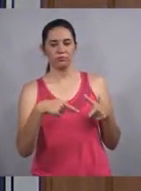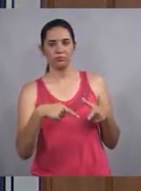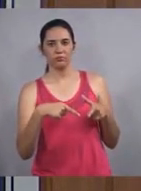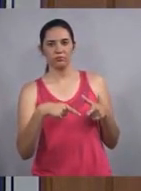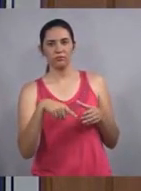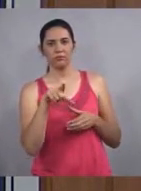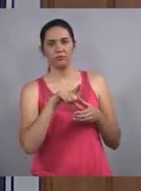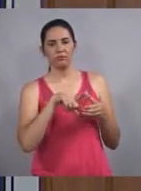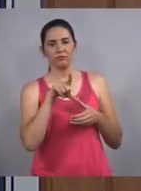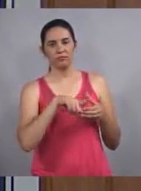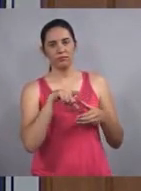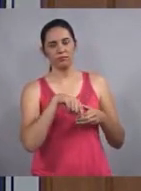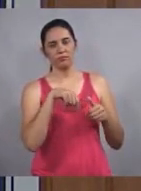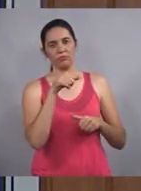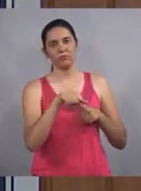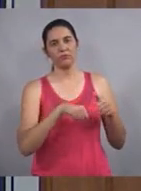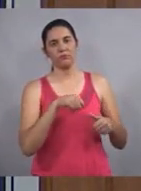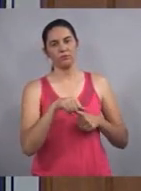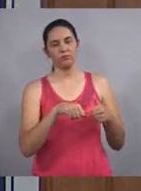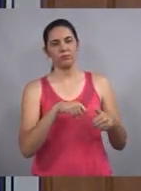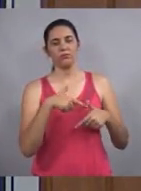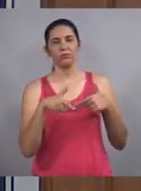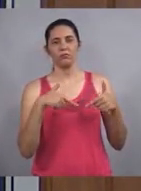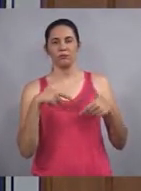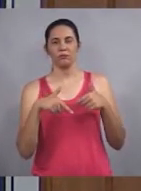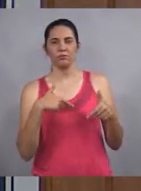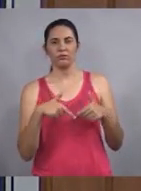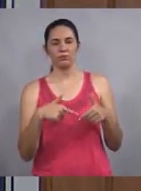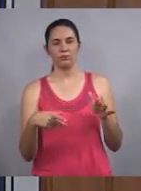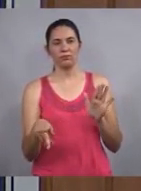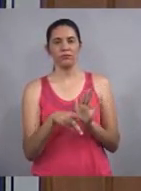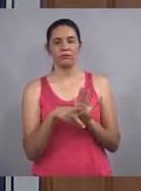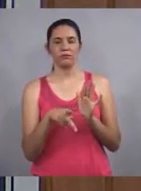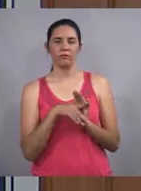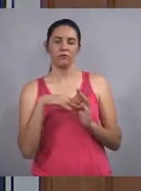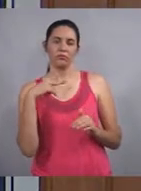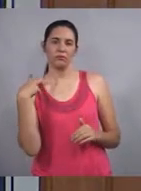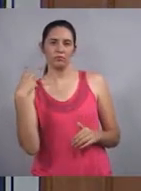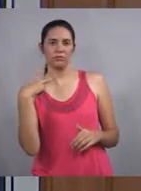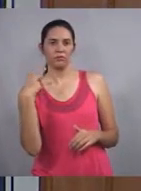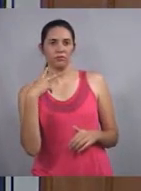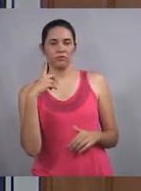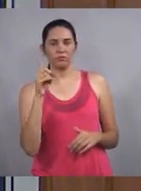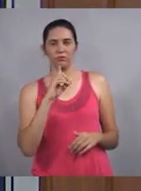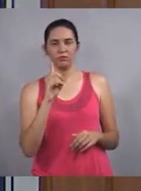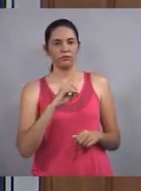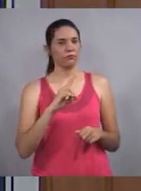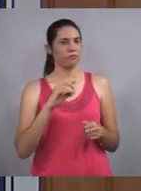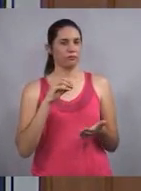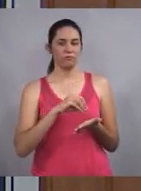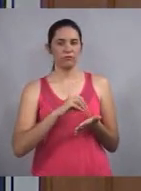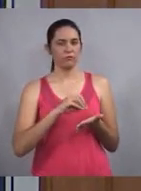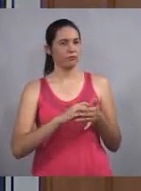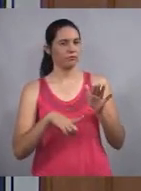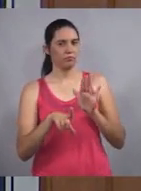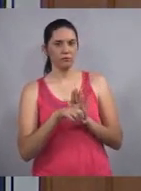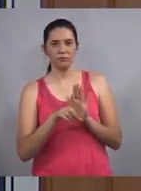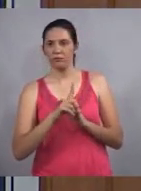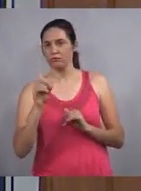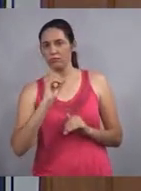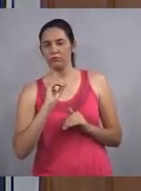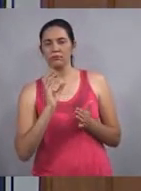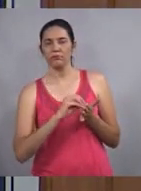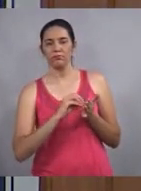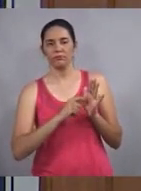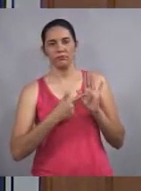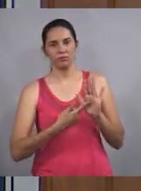material. Então, esse é o trabalho do vereador, não é por falta de lei, não é por falta de indicação, não é por falta